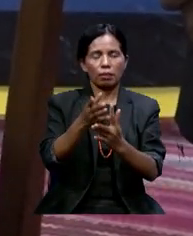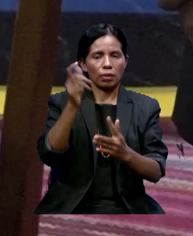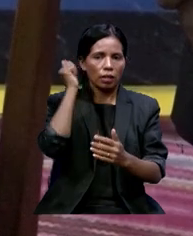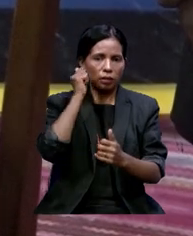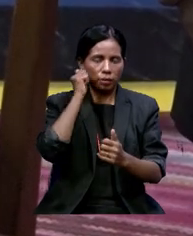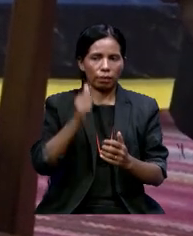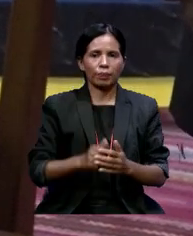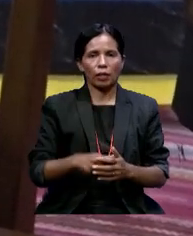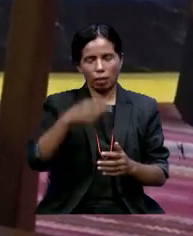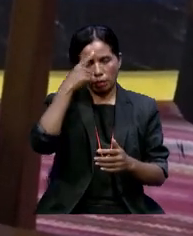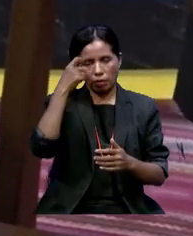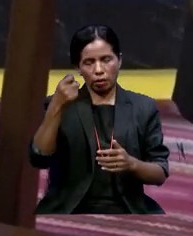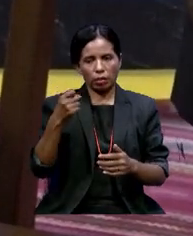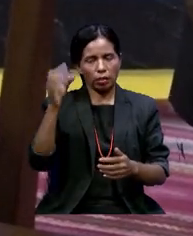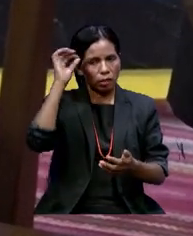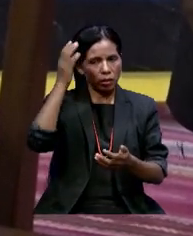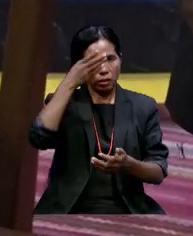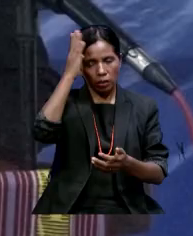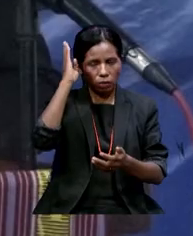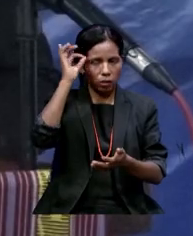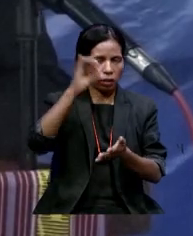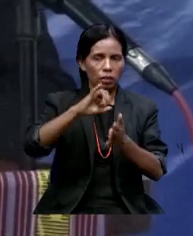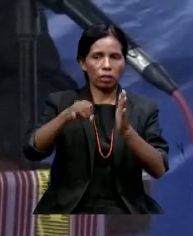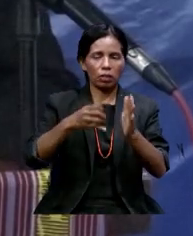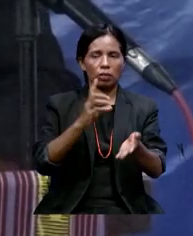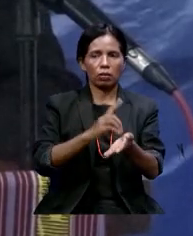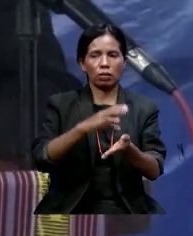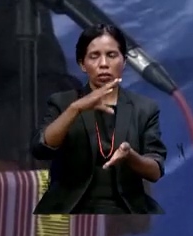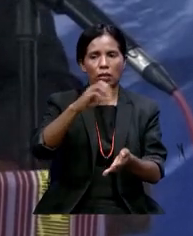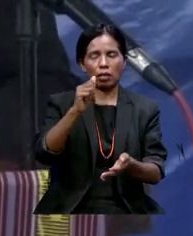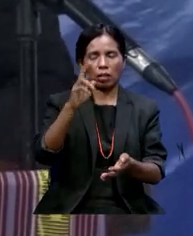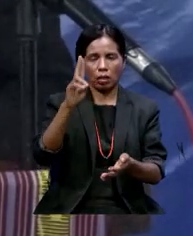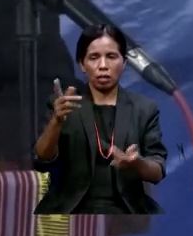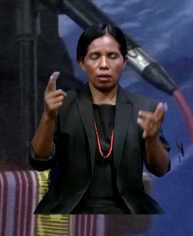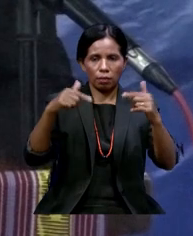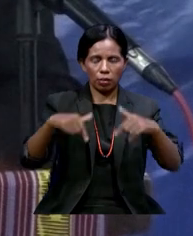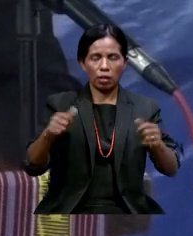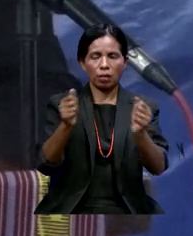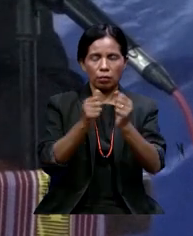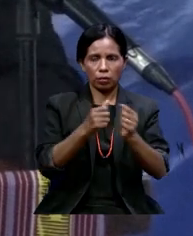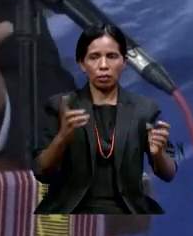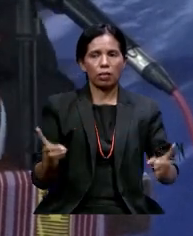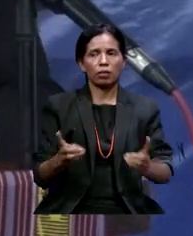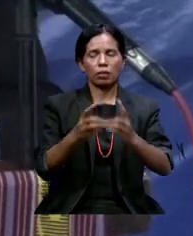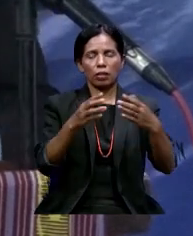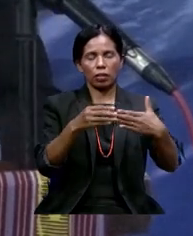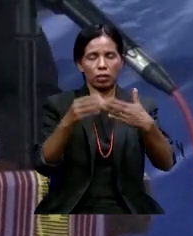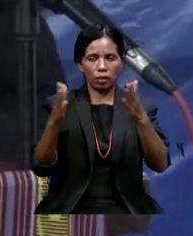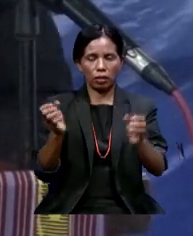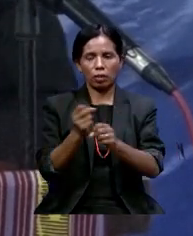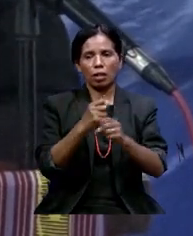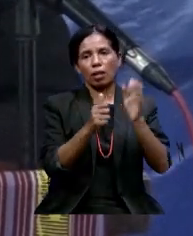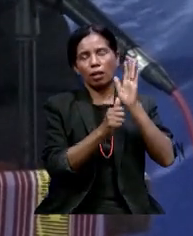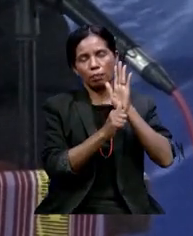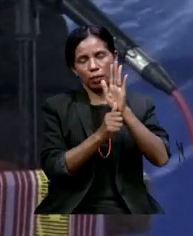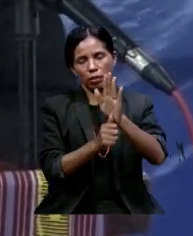ASEANian. Também ne, mas que o senhor secretário-geral, doutor Cau, e ne, mai hoita se a sorit na líder sira, se halamos a